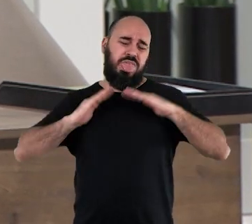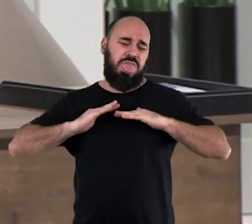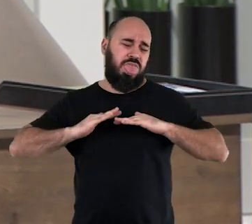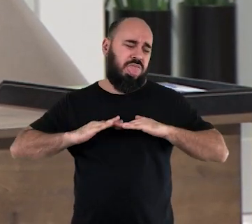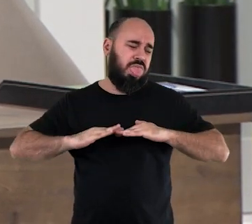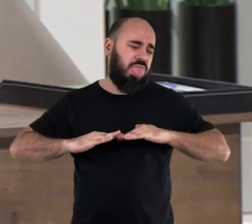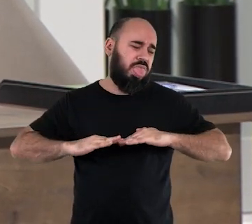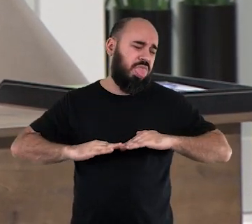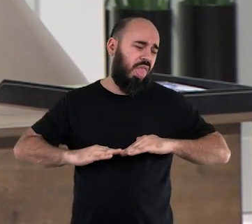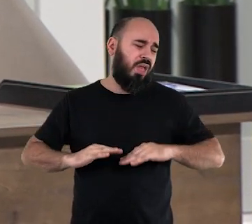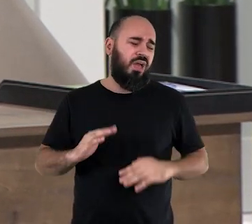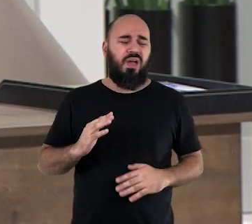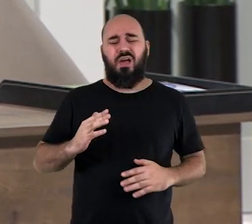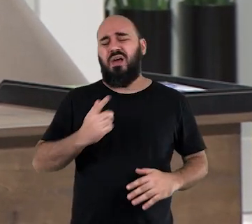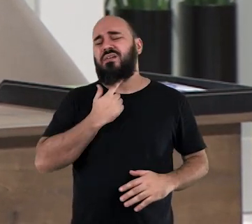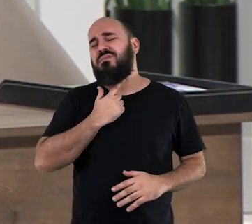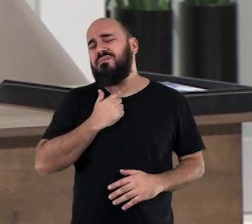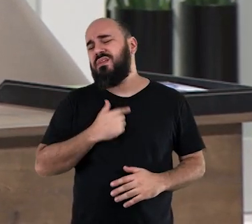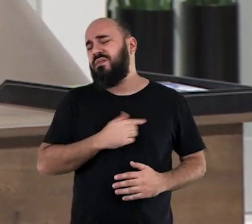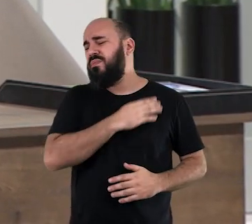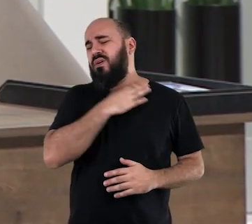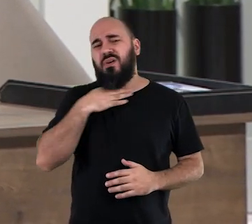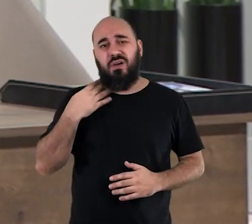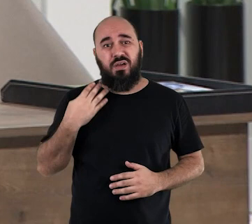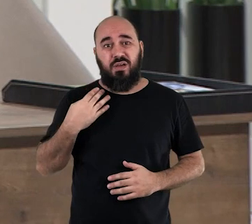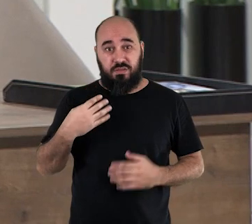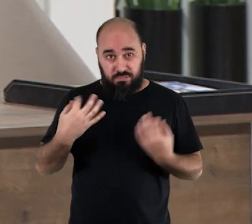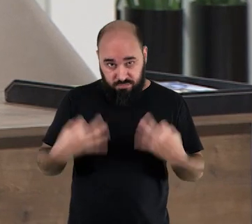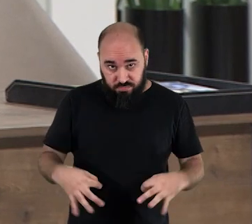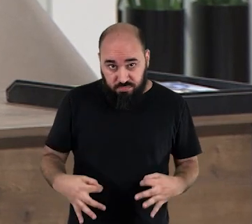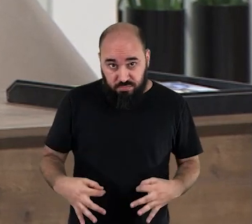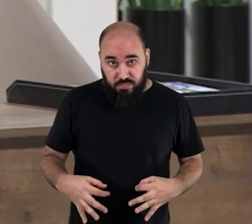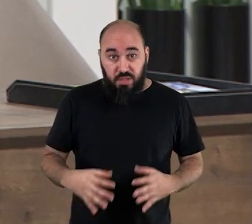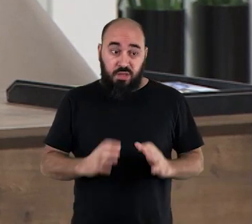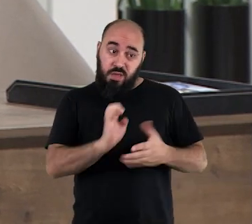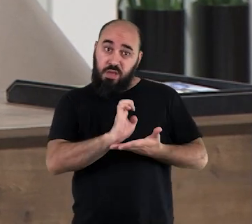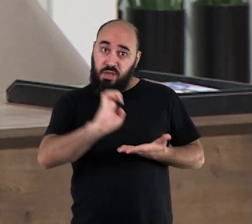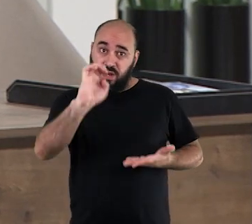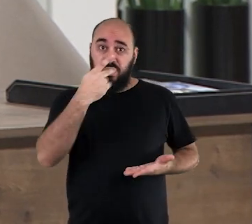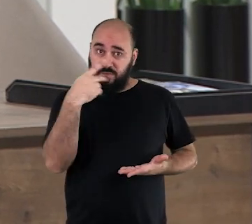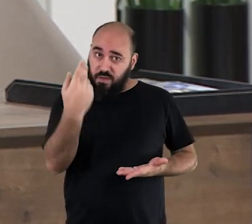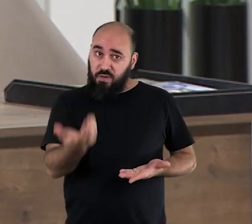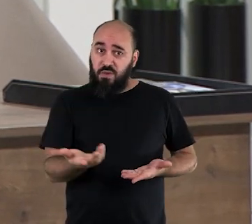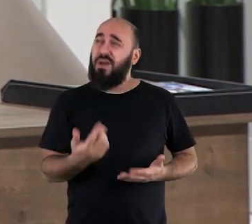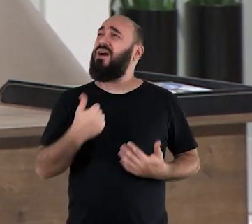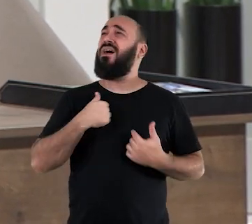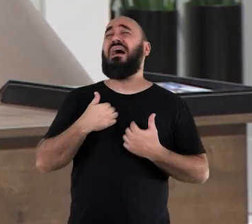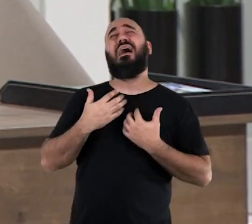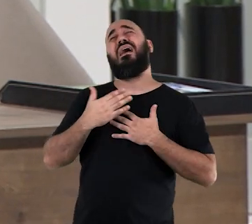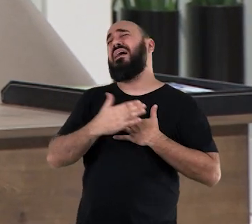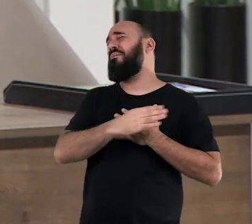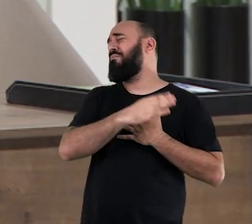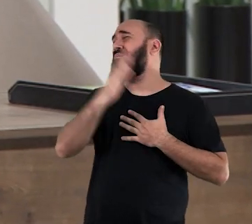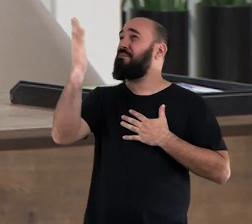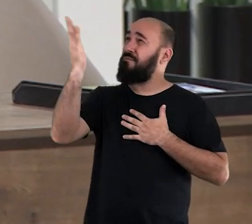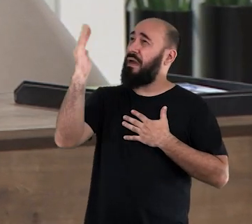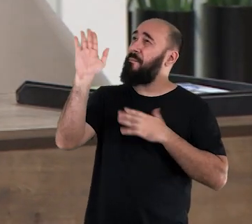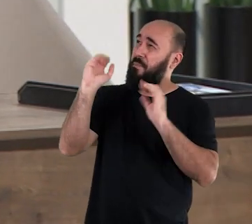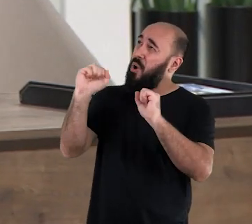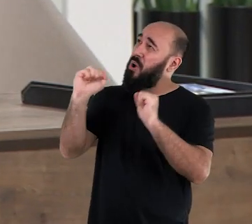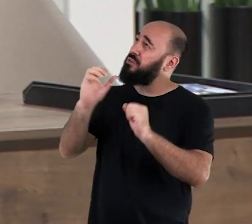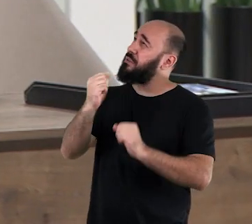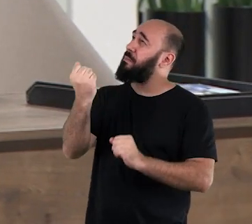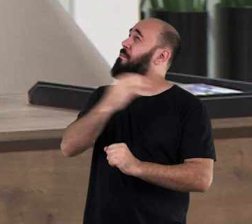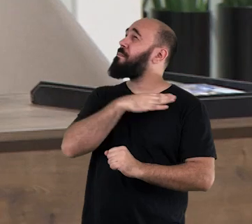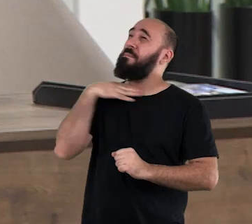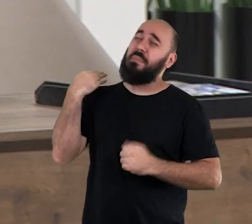aqui Elias dizendo: basta, Senhor, tira a minha vida. Mas ouça isso aqui. Deus